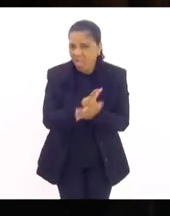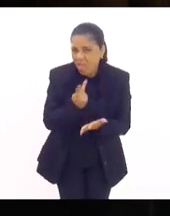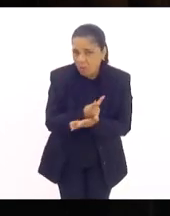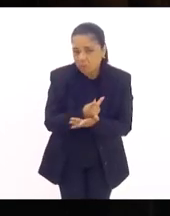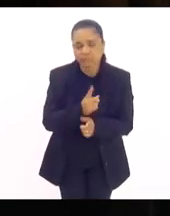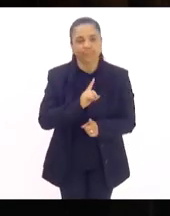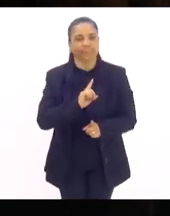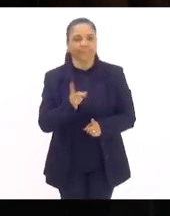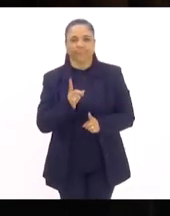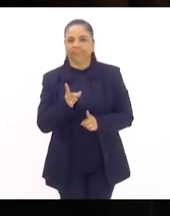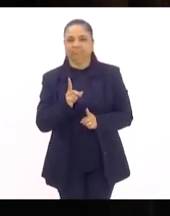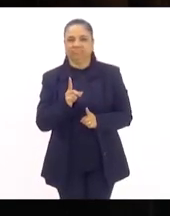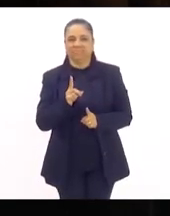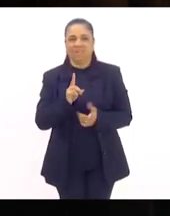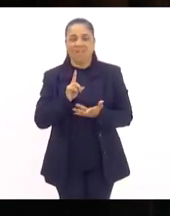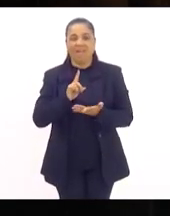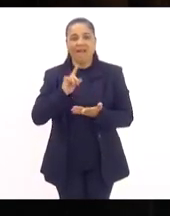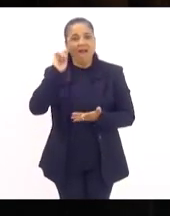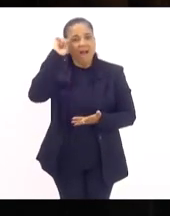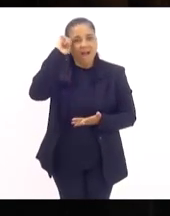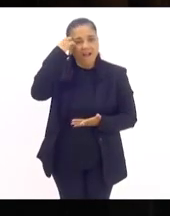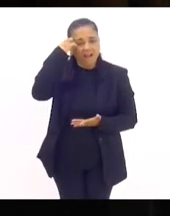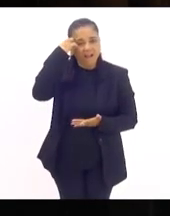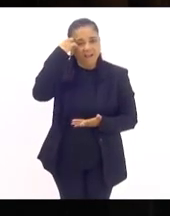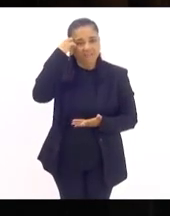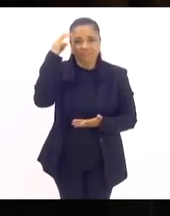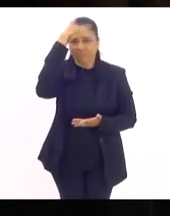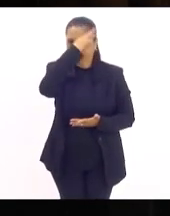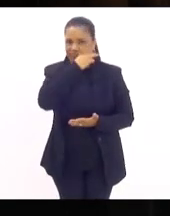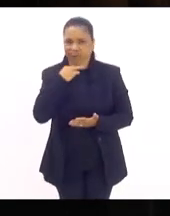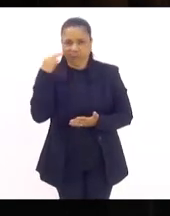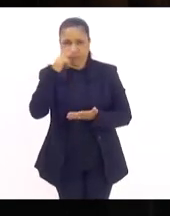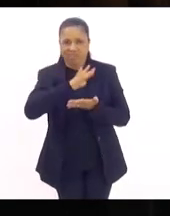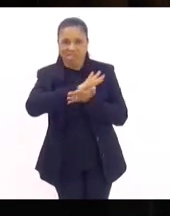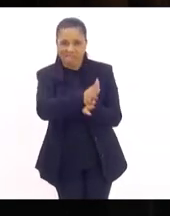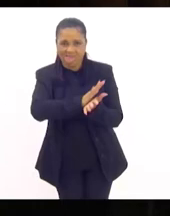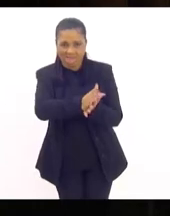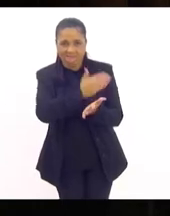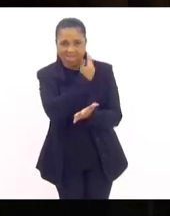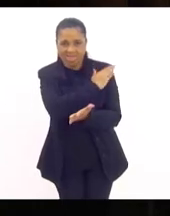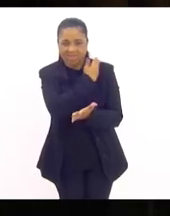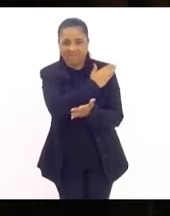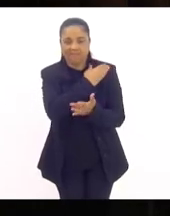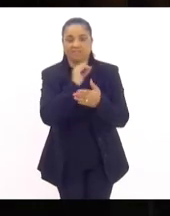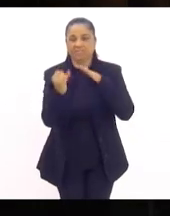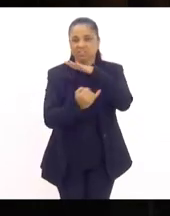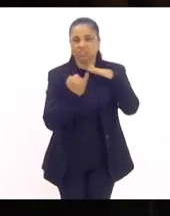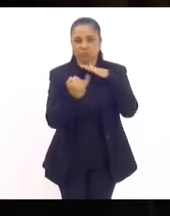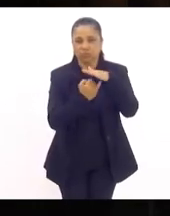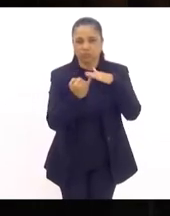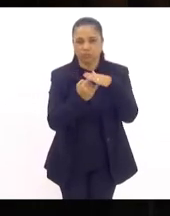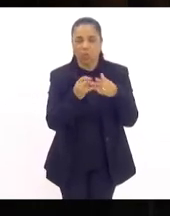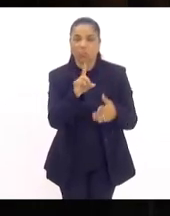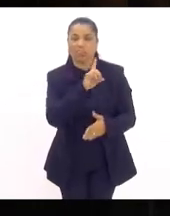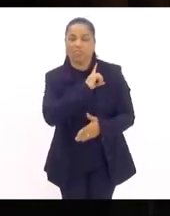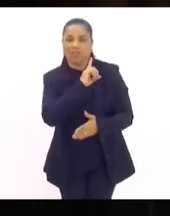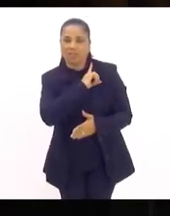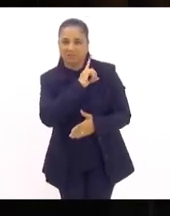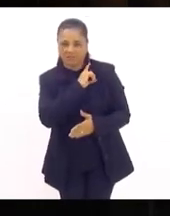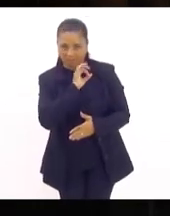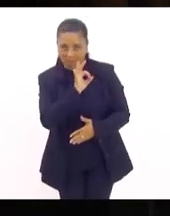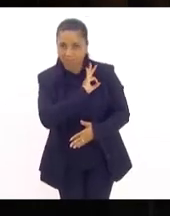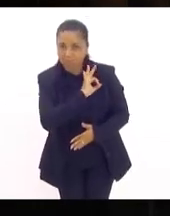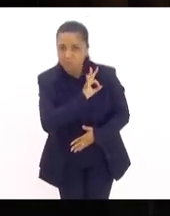não é um erro, isso é racismo institucionalizado nas instituições policiais, e nós queremos saber com